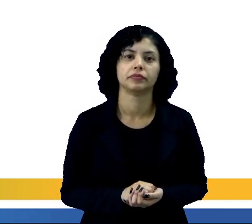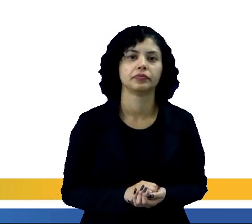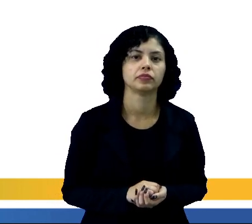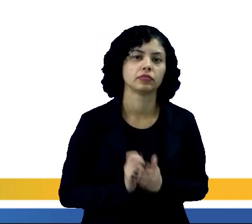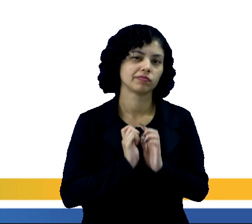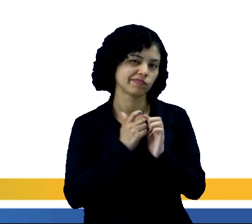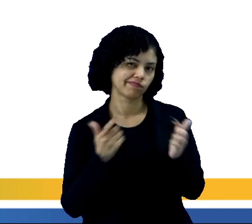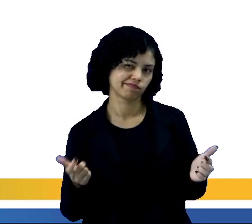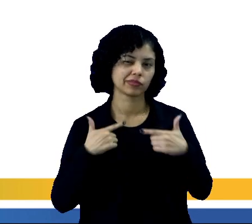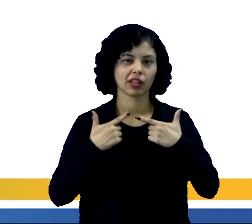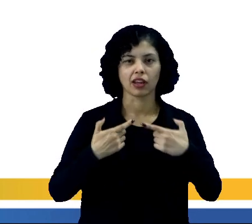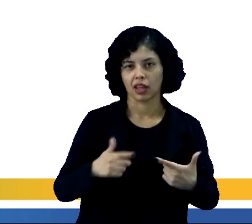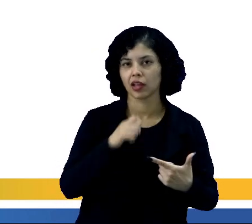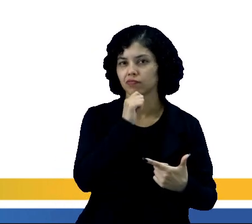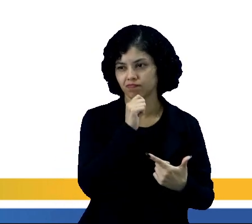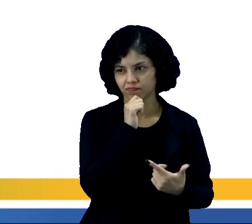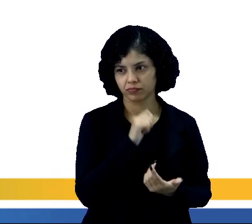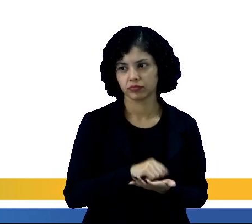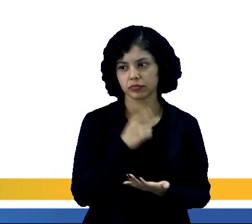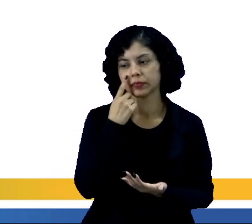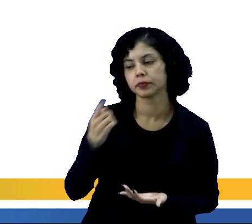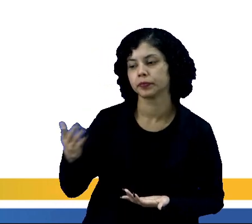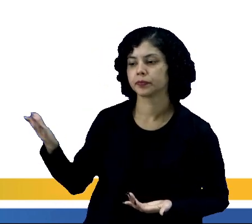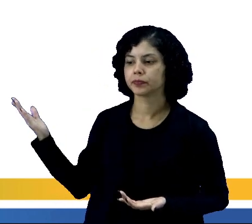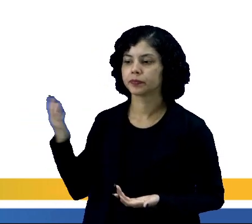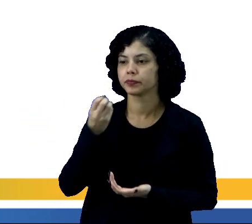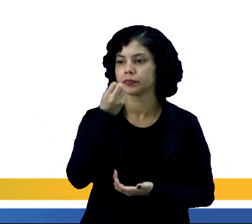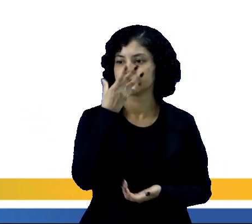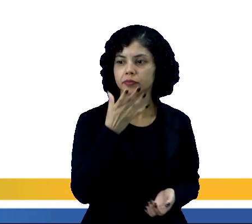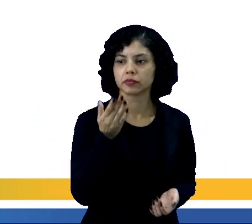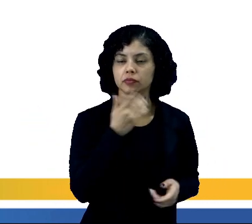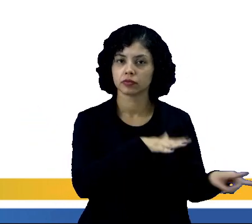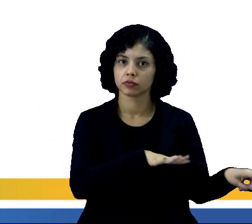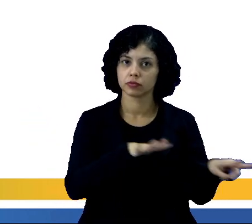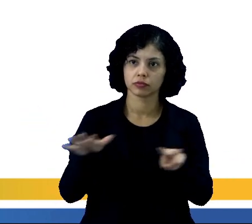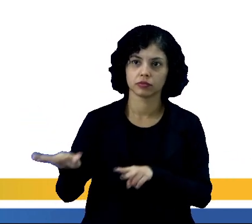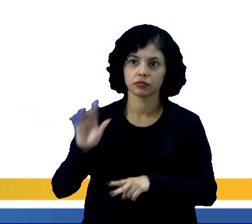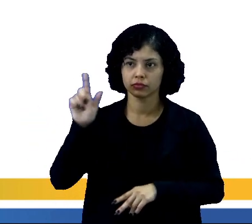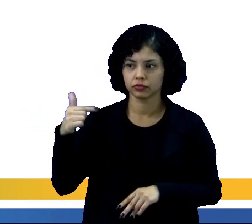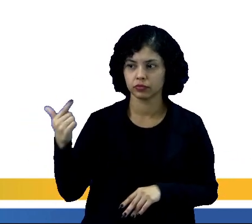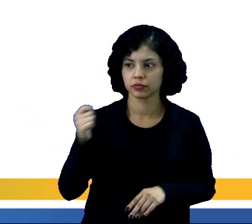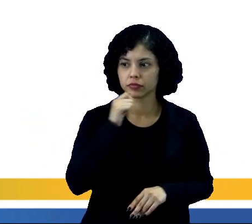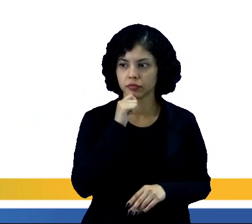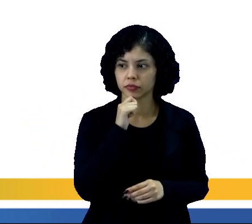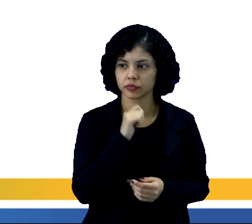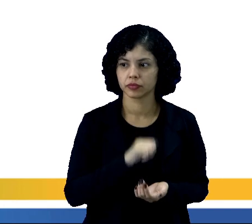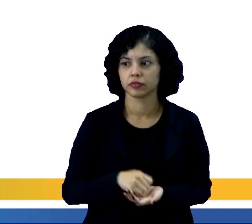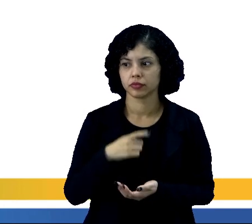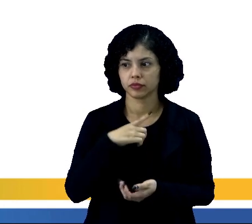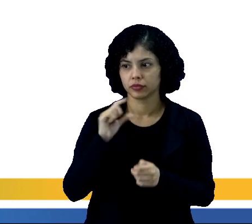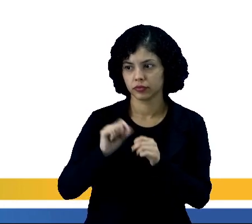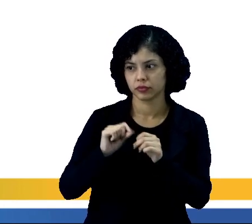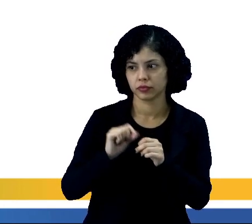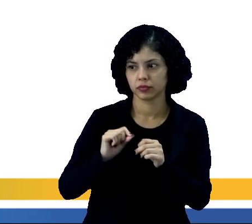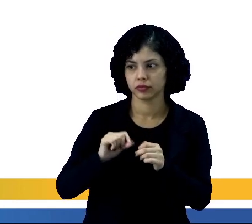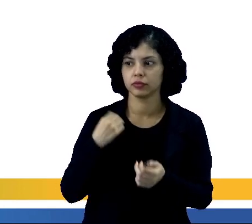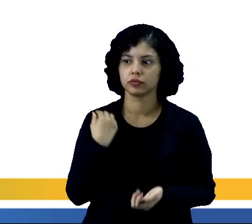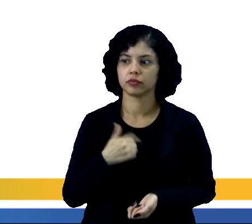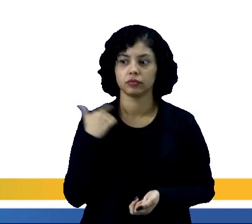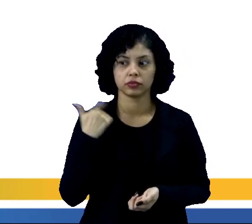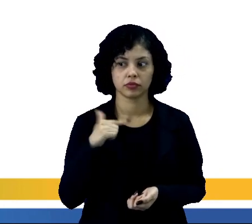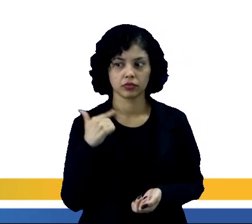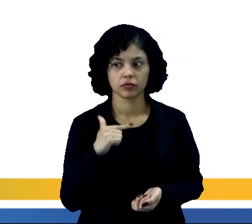o estopim dessa guerra, né? Observe aí na foto, né, que uma semana antes a Alemanha e a União Soviética tinham realizado um pacto de